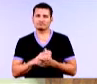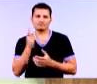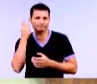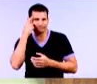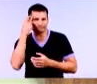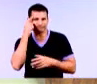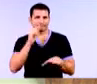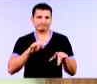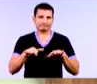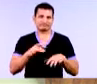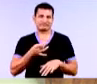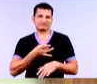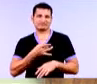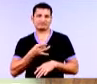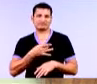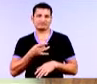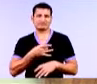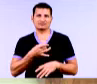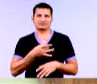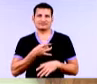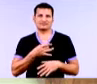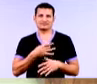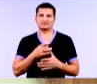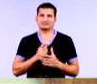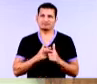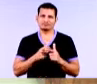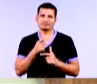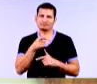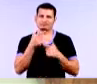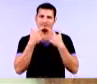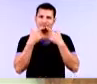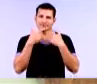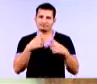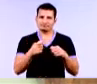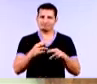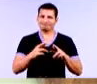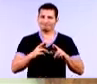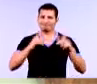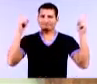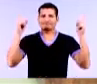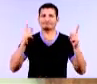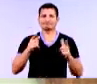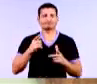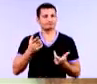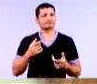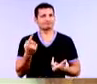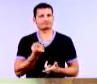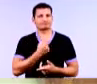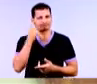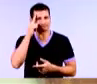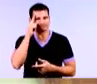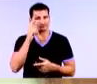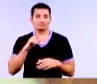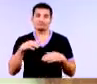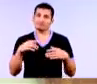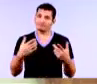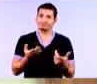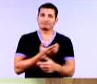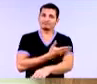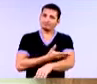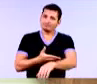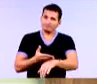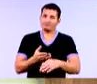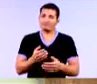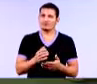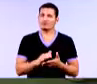fica assim meio com medo, fica assim meio... Porque é uma linguagem estranha, né, para o nosso dia a dia, né? A gente está acostumado com